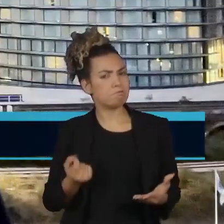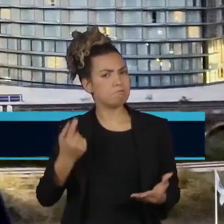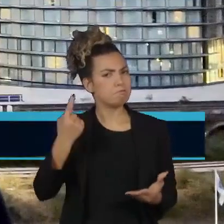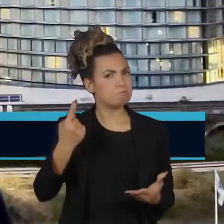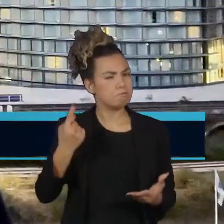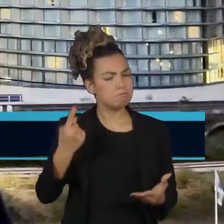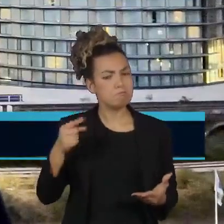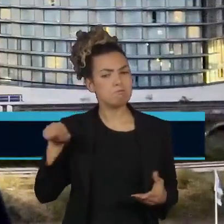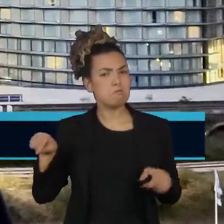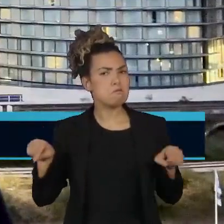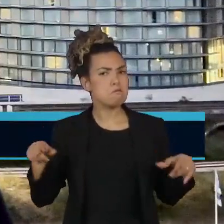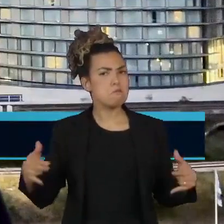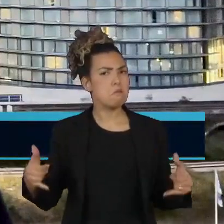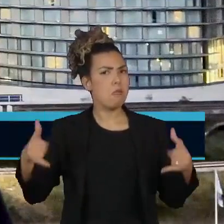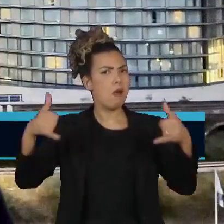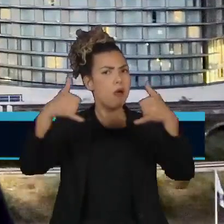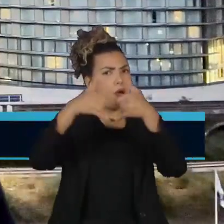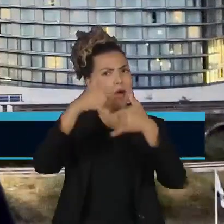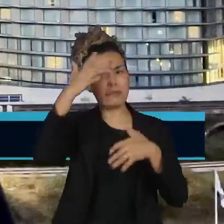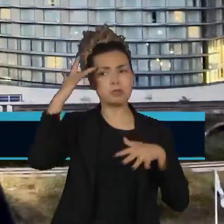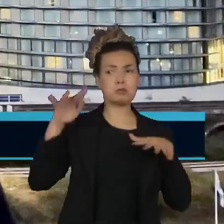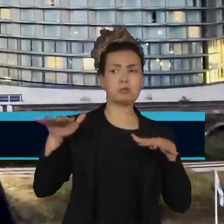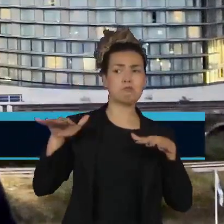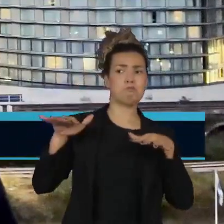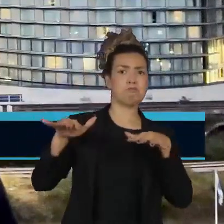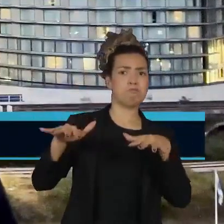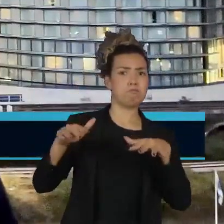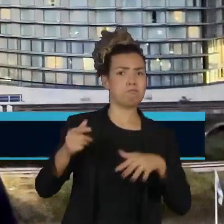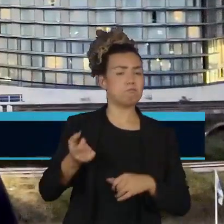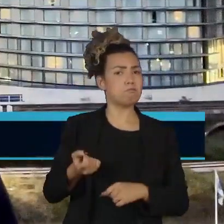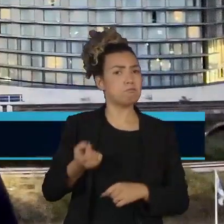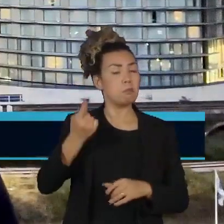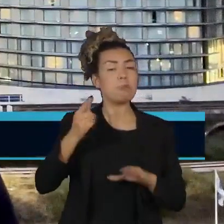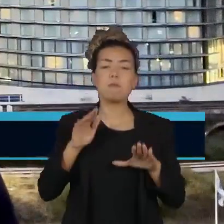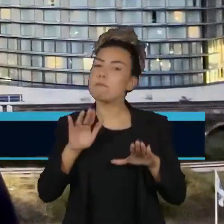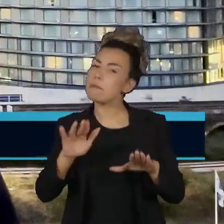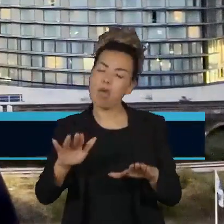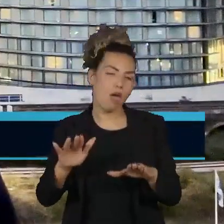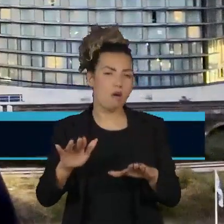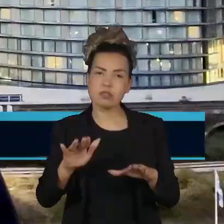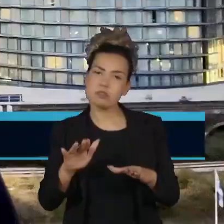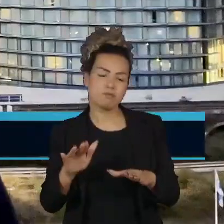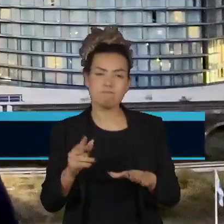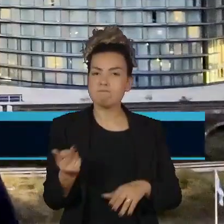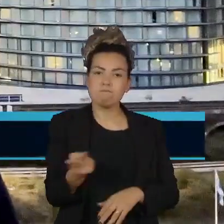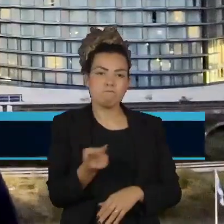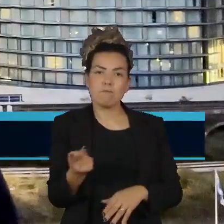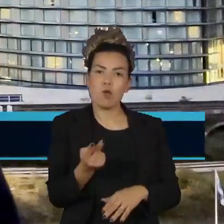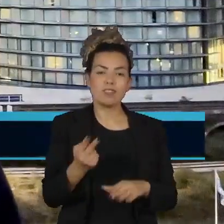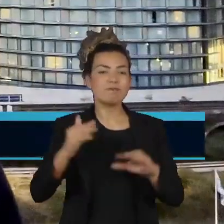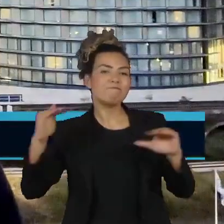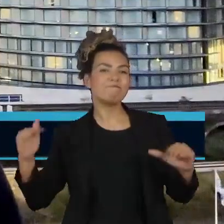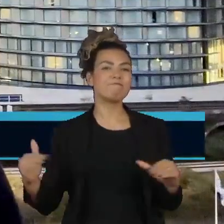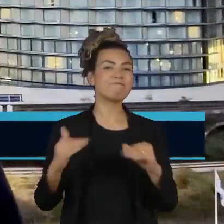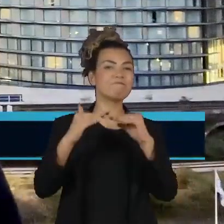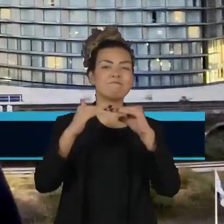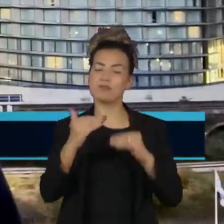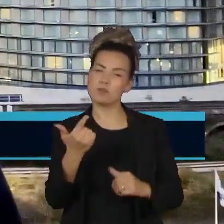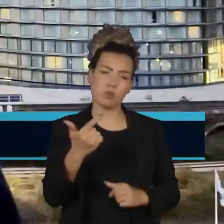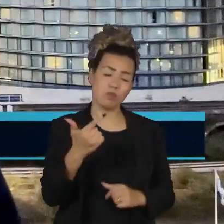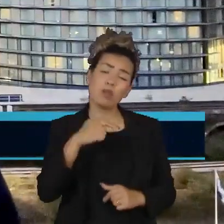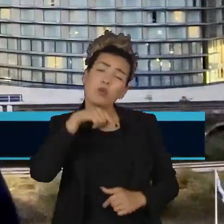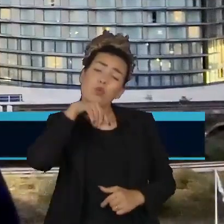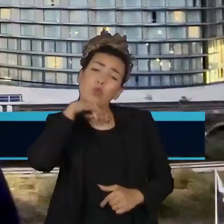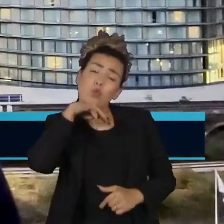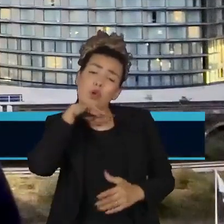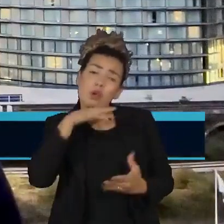se tornado notícia de destaque mostra quanto estão separados. Isso é ruim para Israel, que depende dos Estados